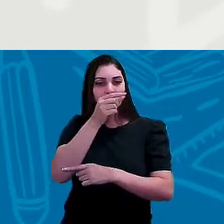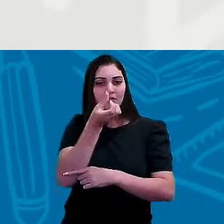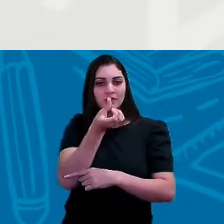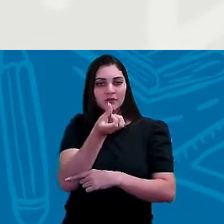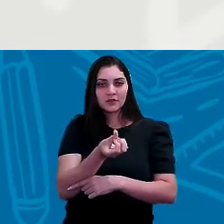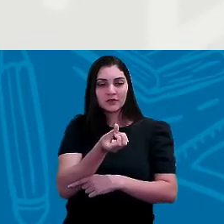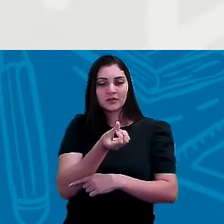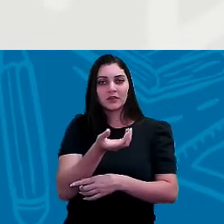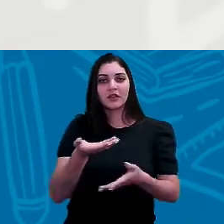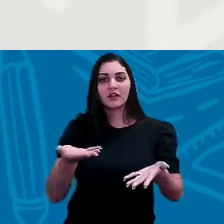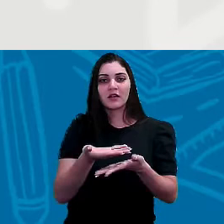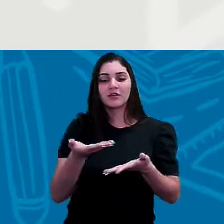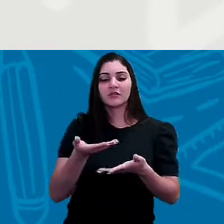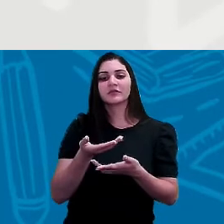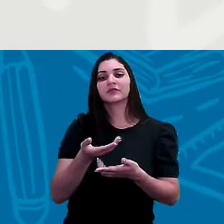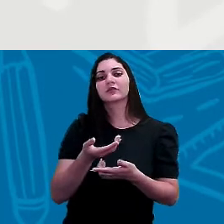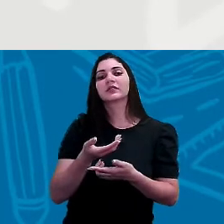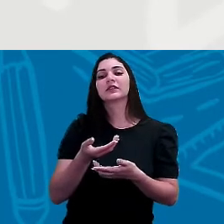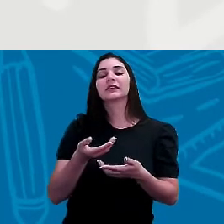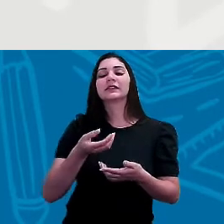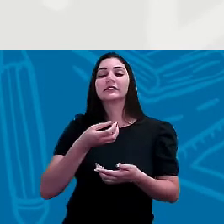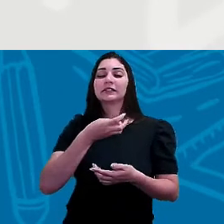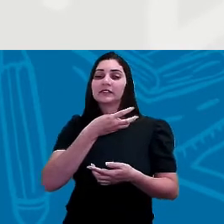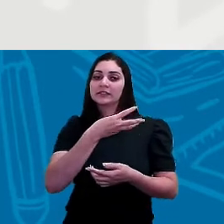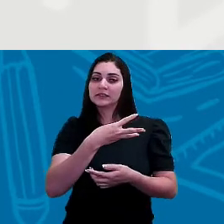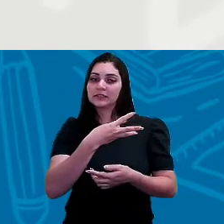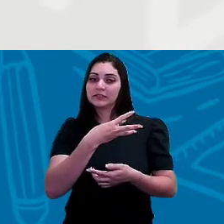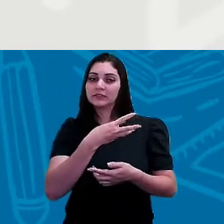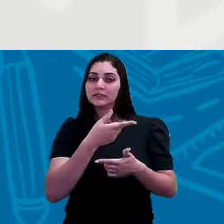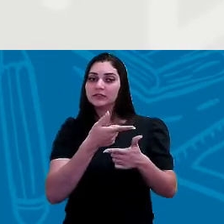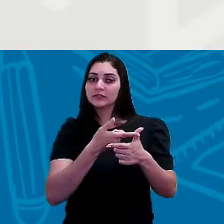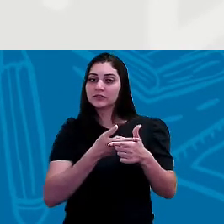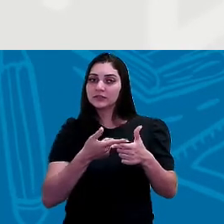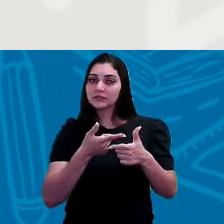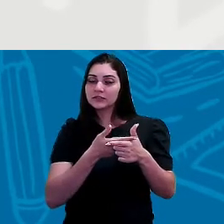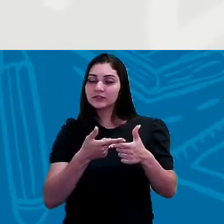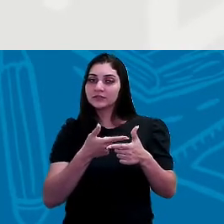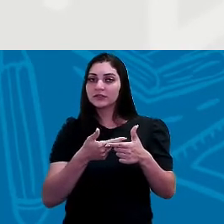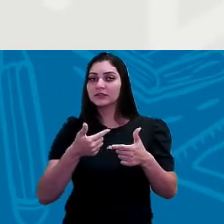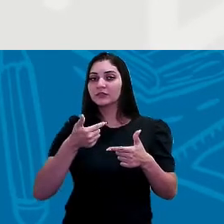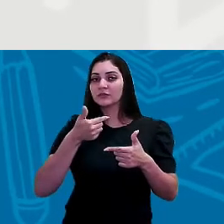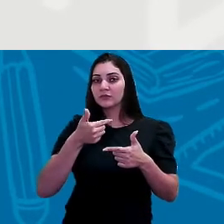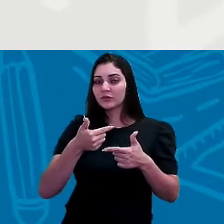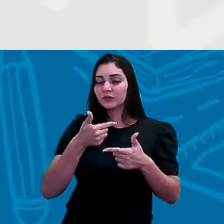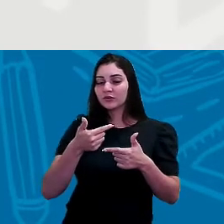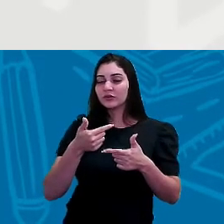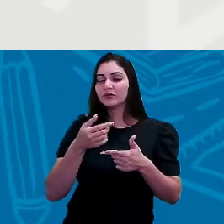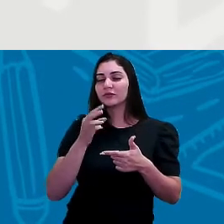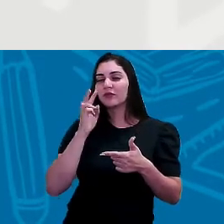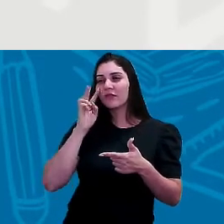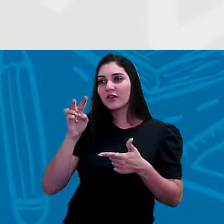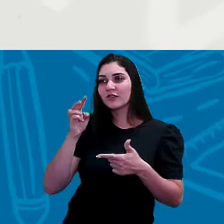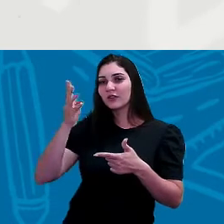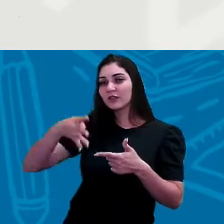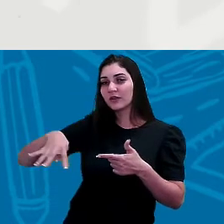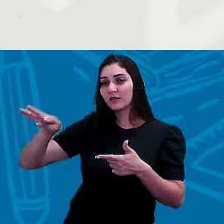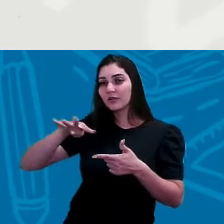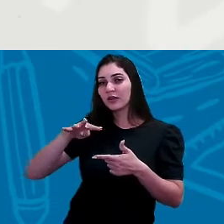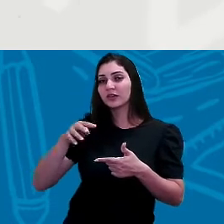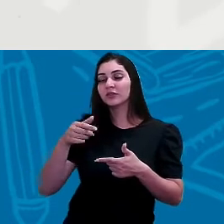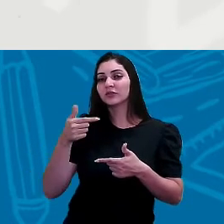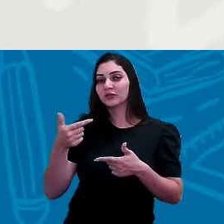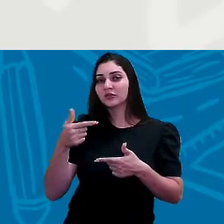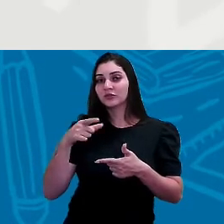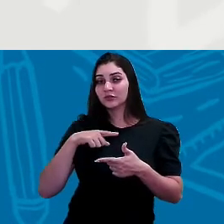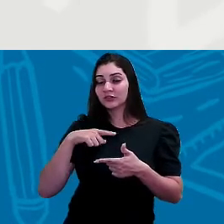Agora, eu vou fazer 3 dividido por 2. Lá na tabuada do 2 tem 3? Não, né? Mas tem o